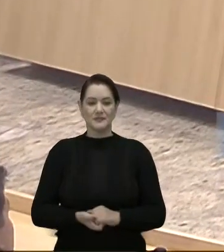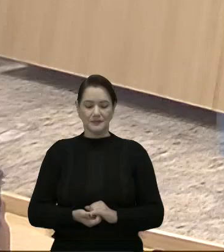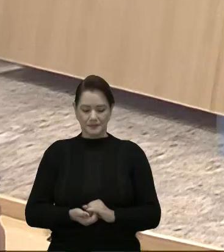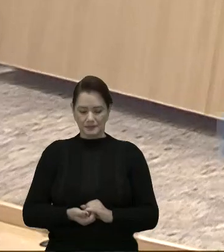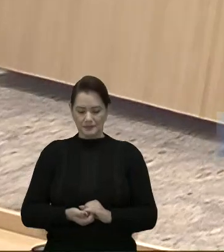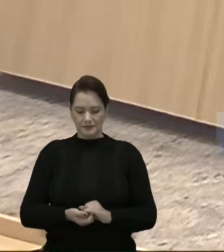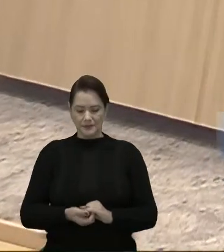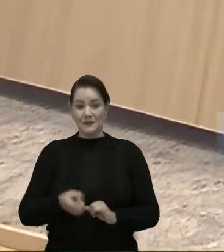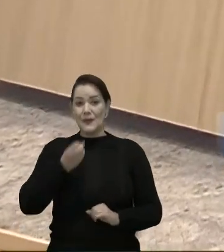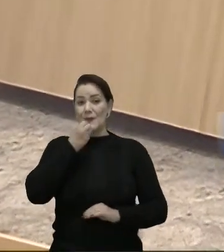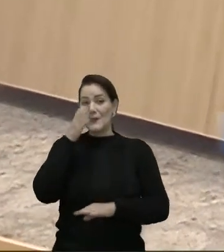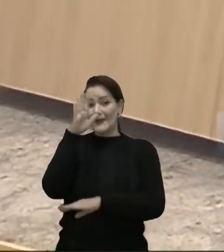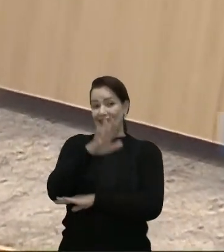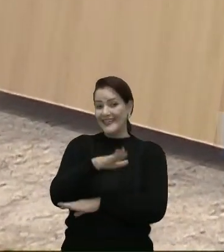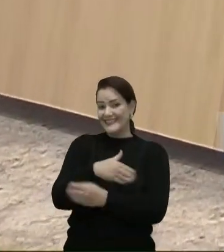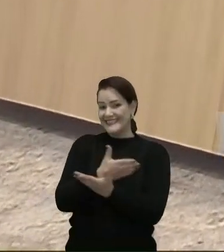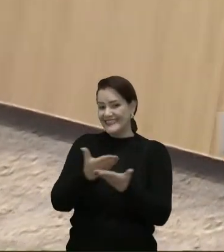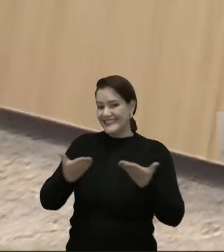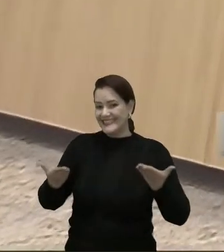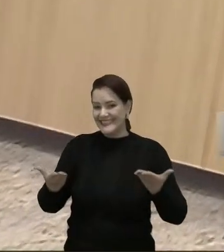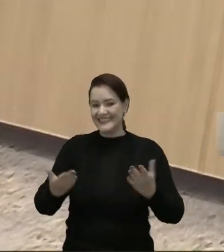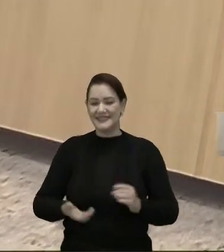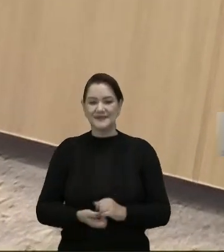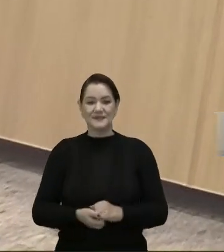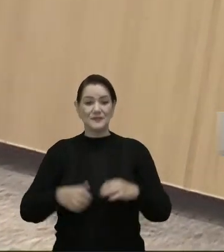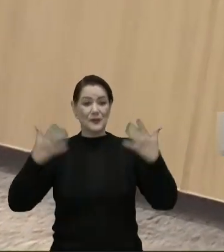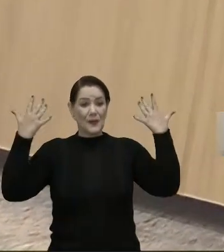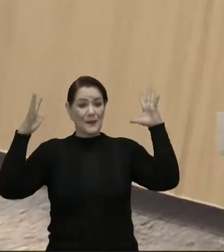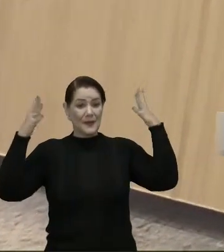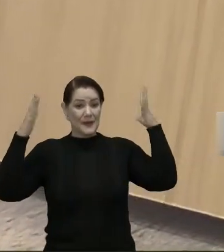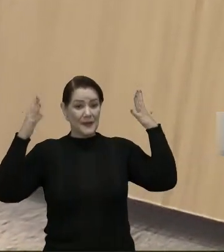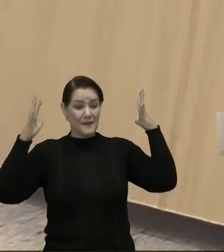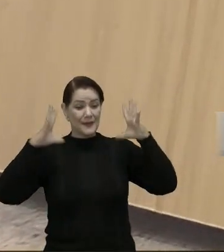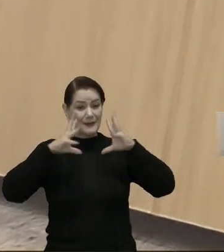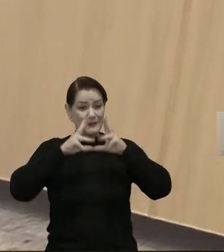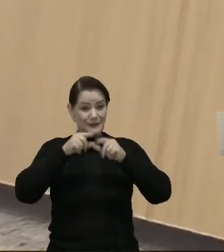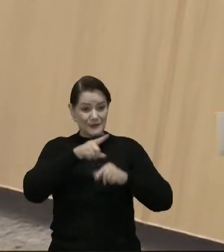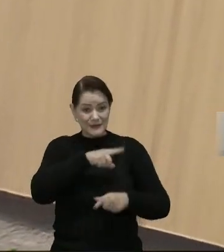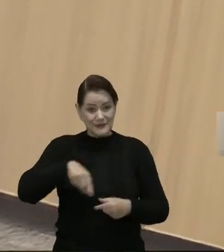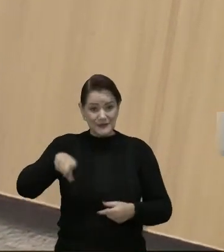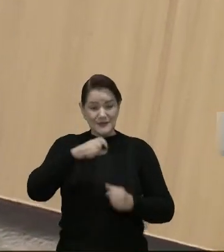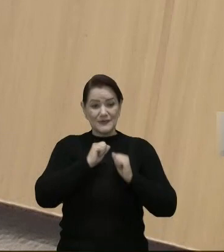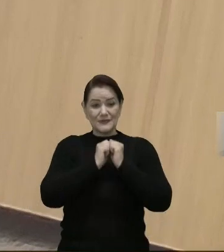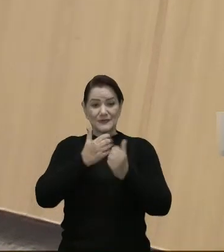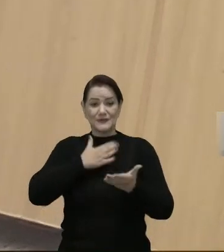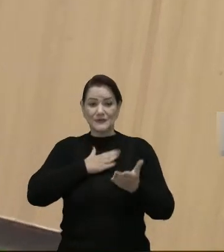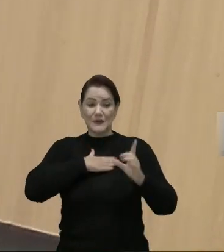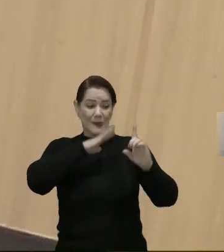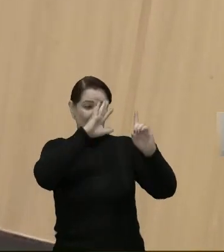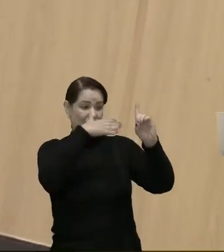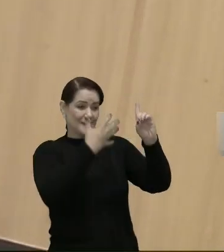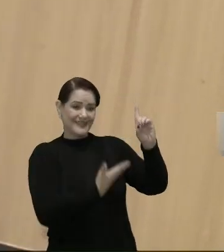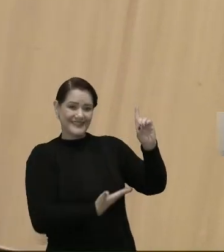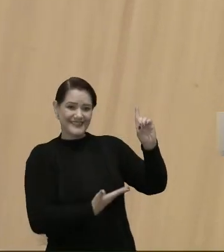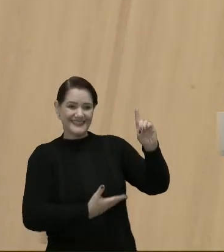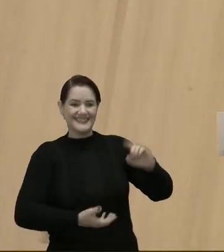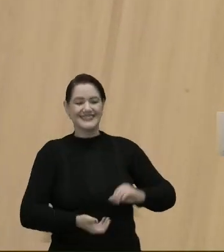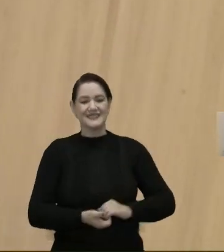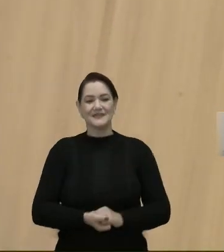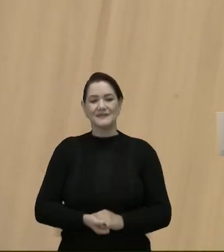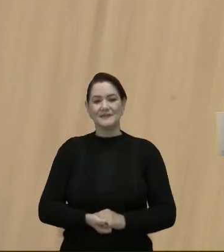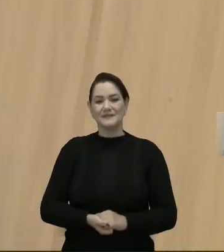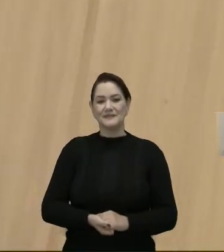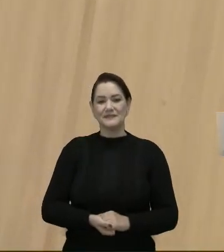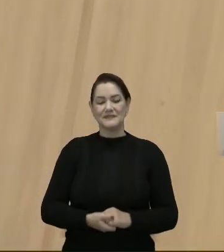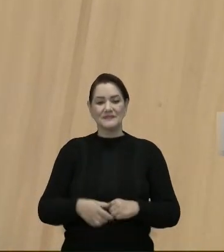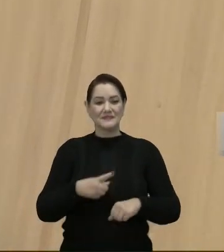Boa tarde a todos. Parabéns a todos que estão, assim como eu, sendo homenageados. É um momento